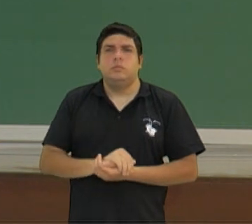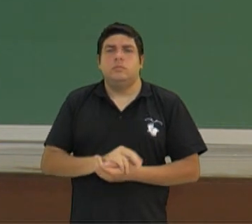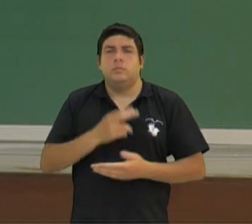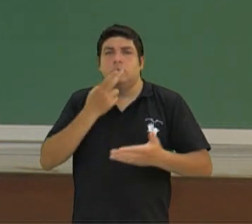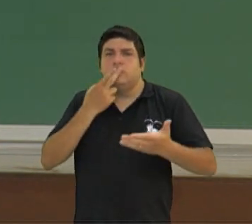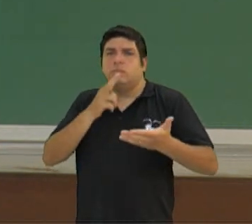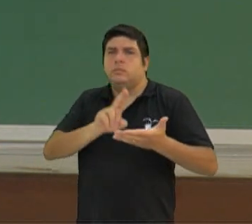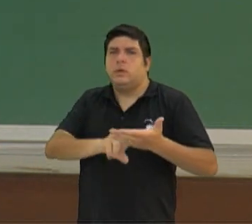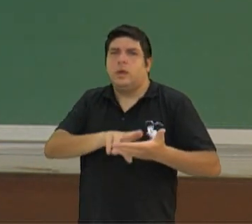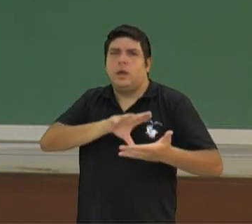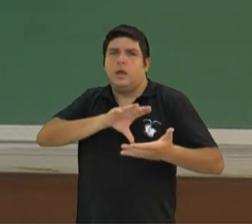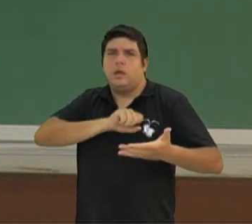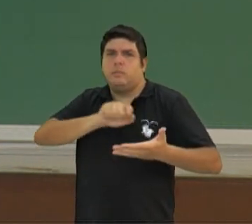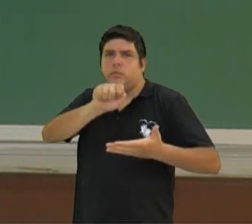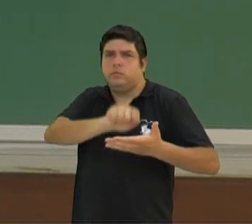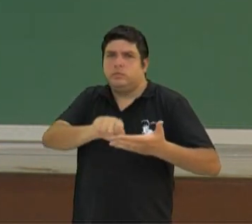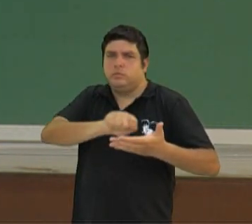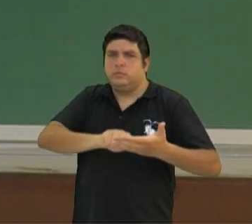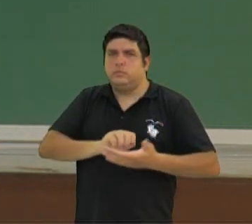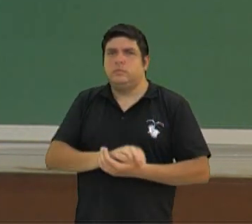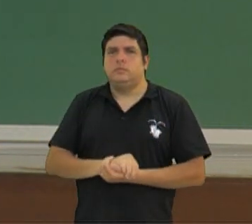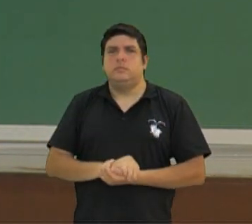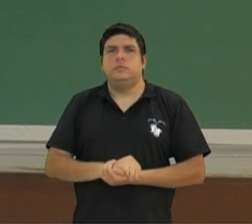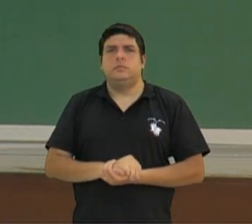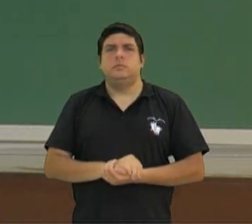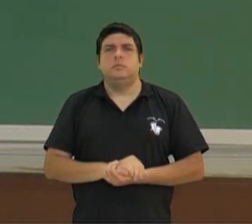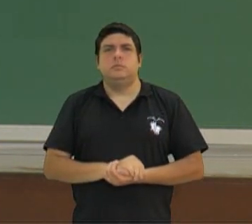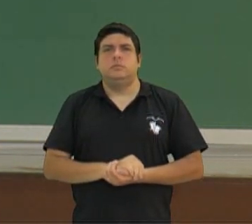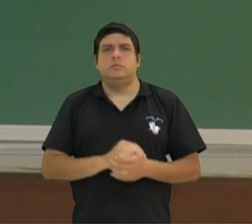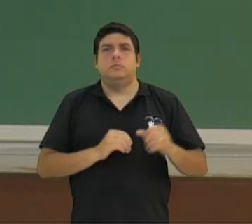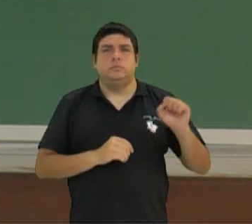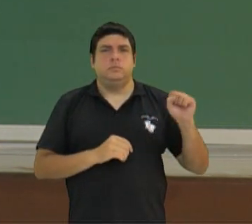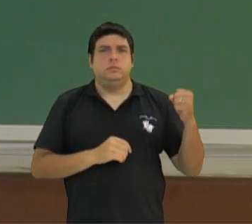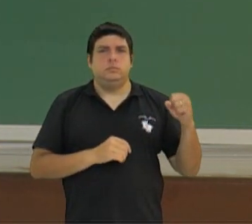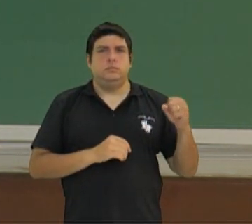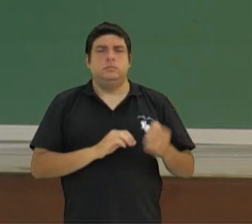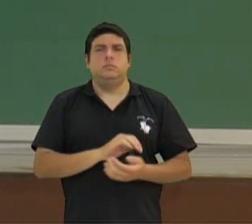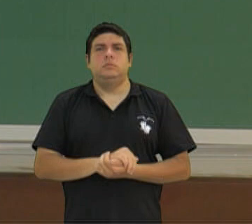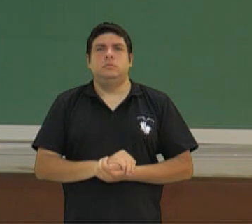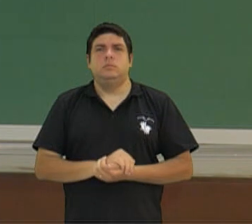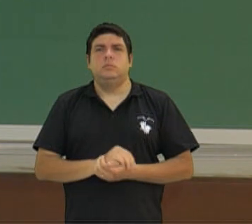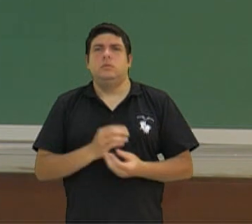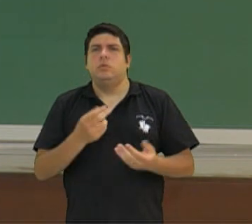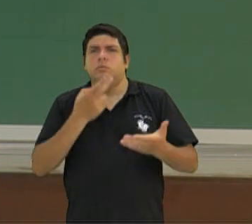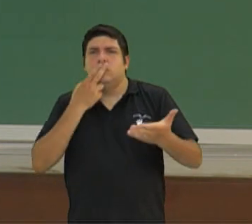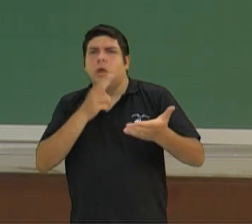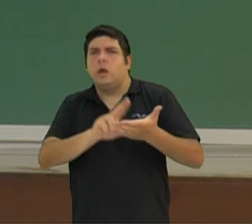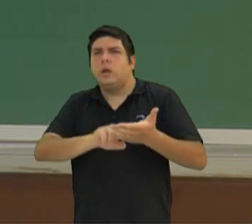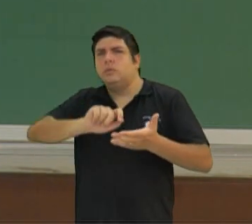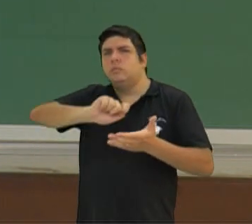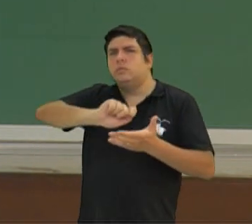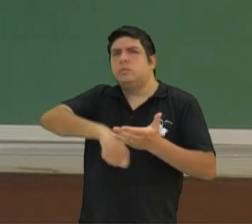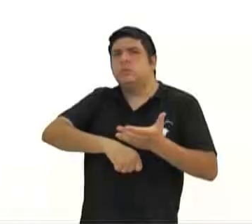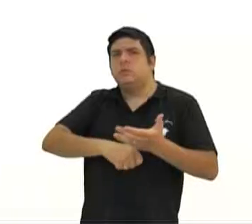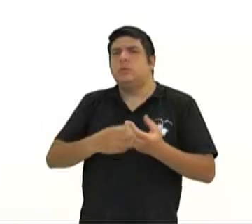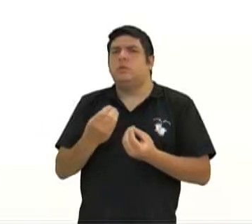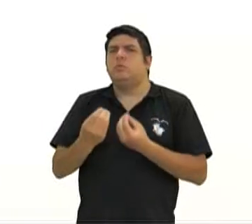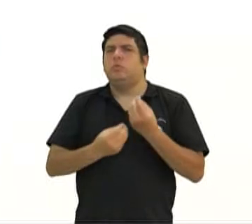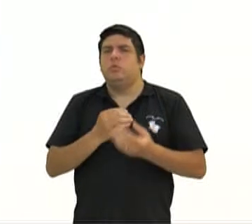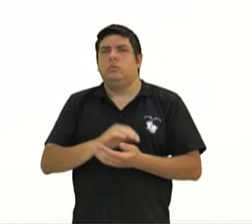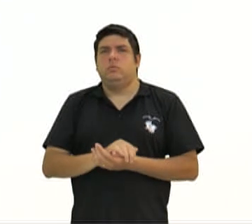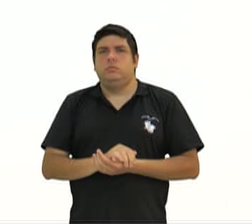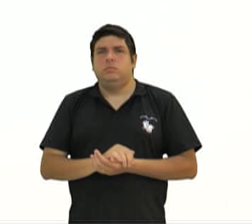letter, uma carta de amor. 8. How was it signed? Como que foi assinada aquela carta? From